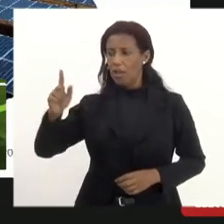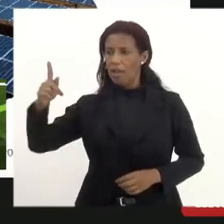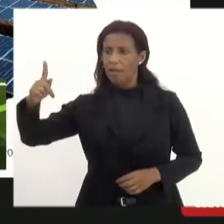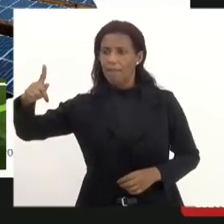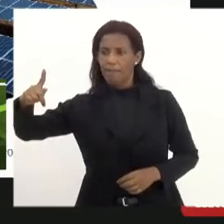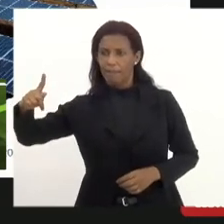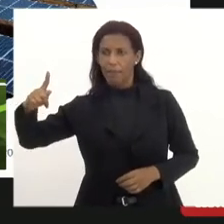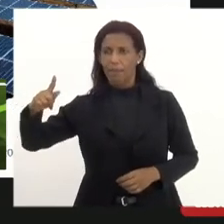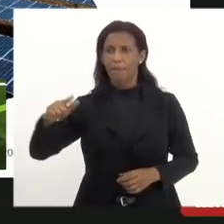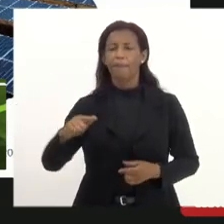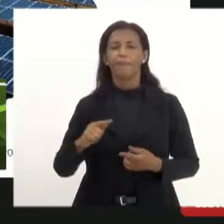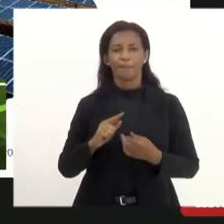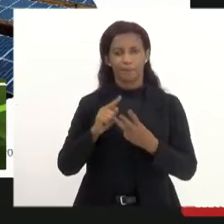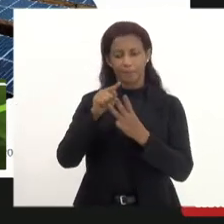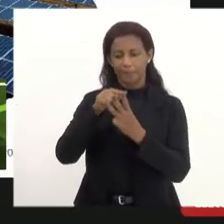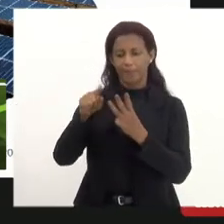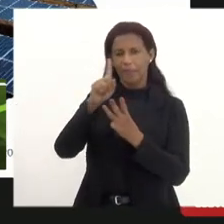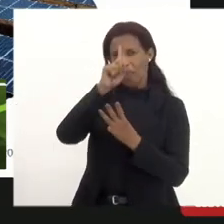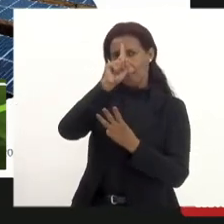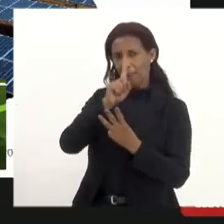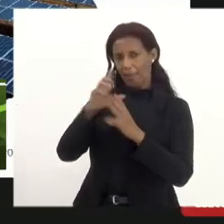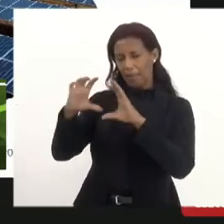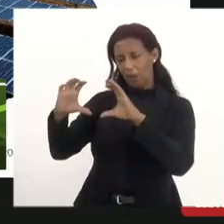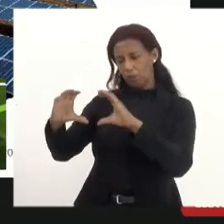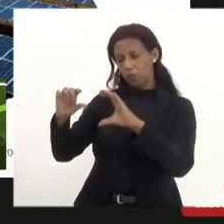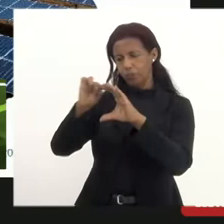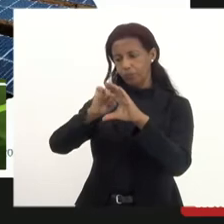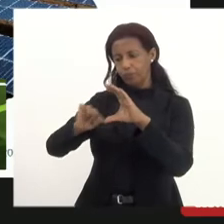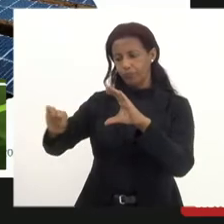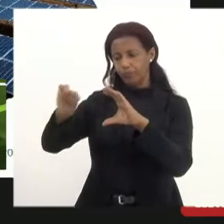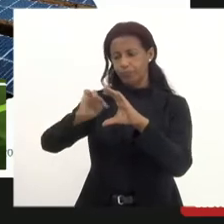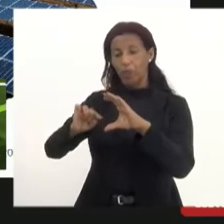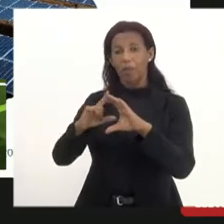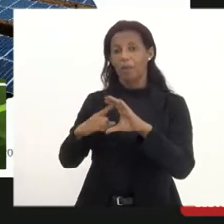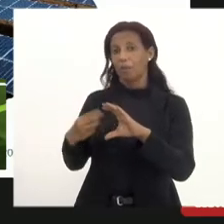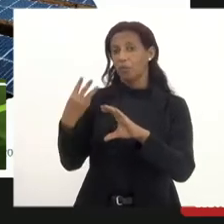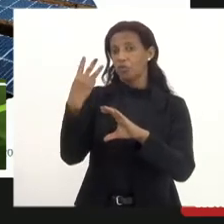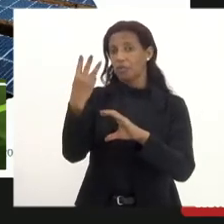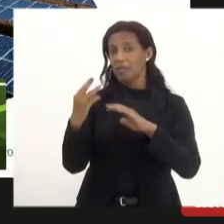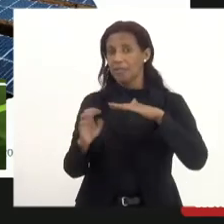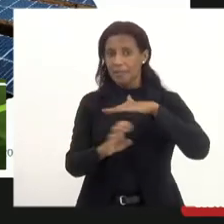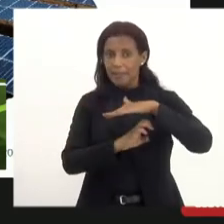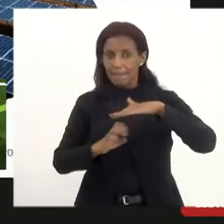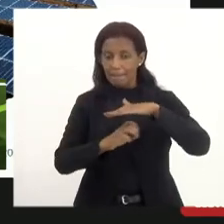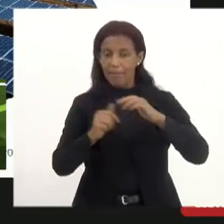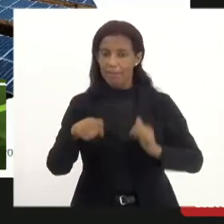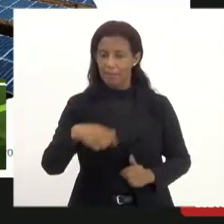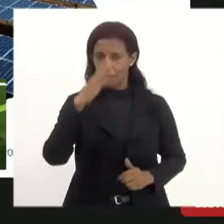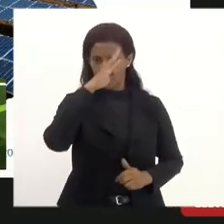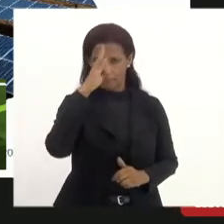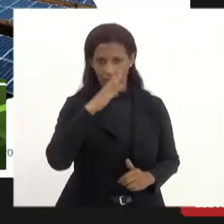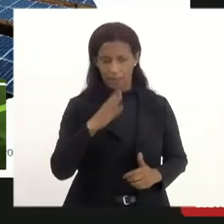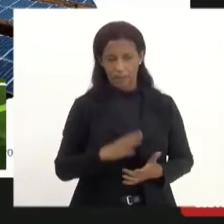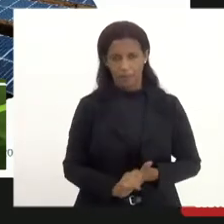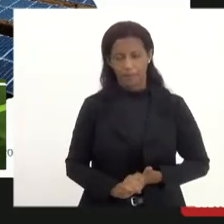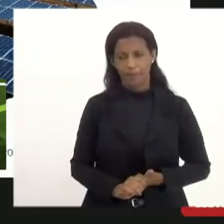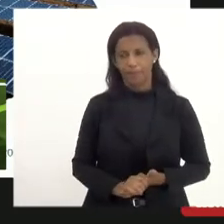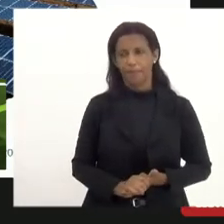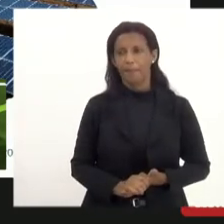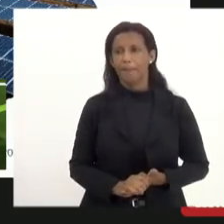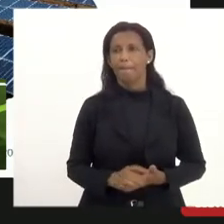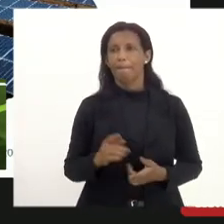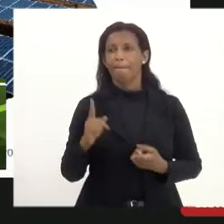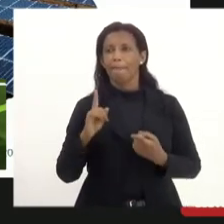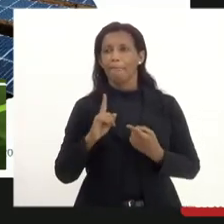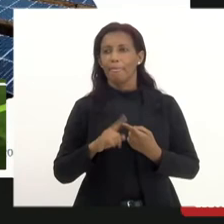Renewables and Power, nós temos 3 empresas aqui no país. A Total Eren do